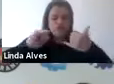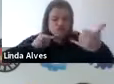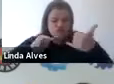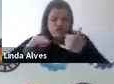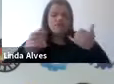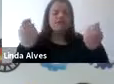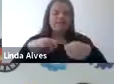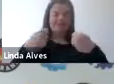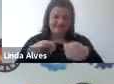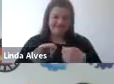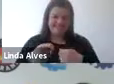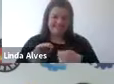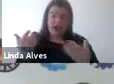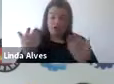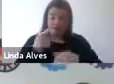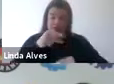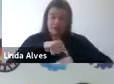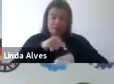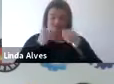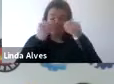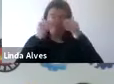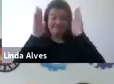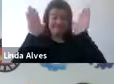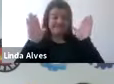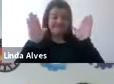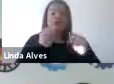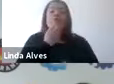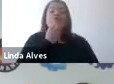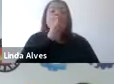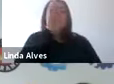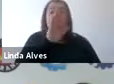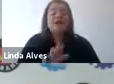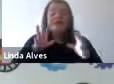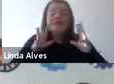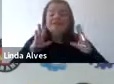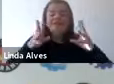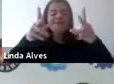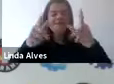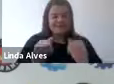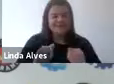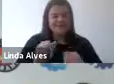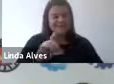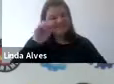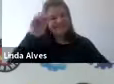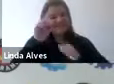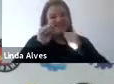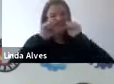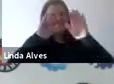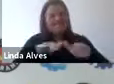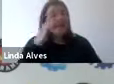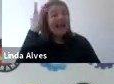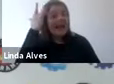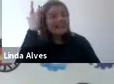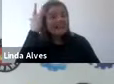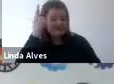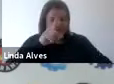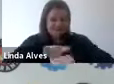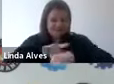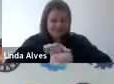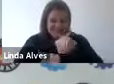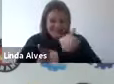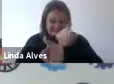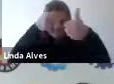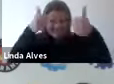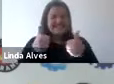nesse momento, tá? Uma boa tarde a todos, fiquem com Deus e até amanhã no mesmo horário, tá? Foi